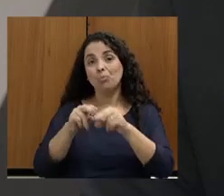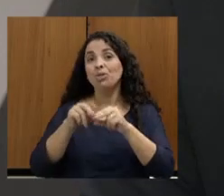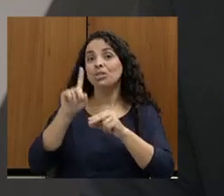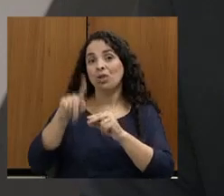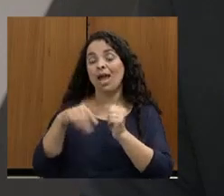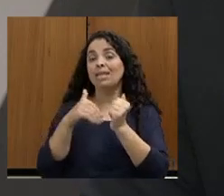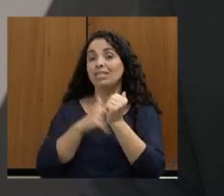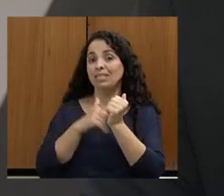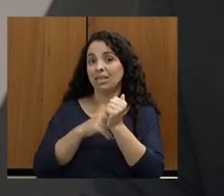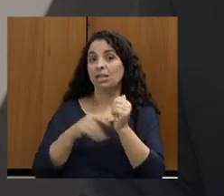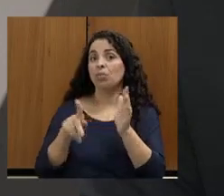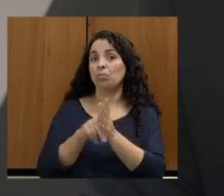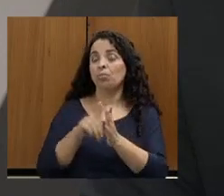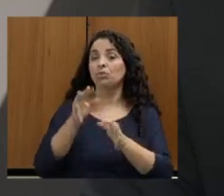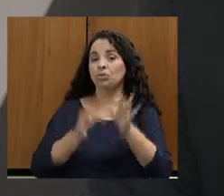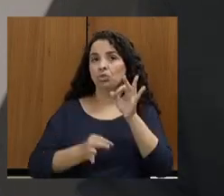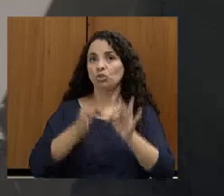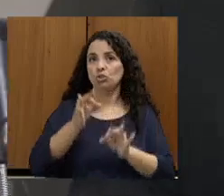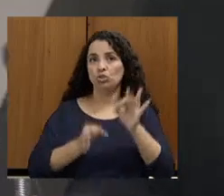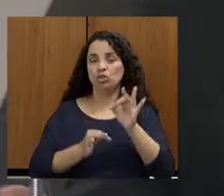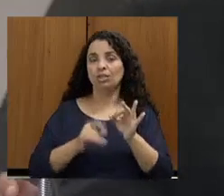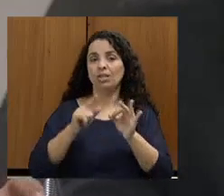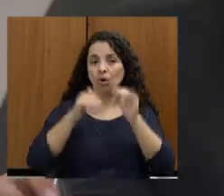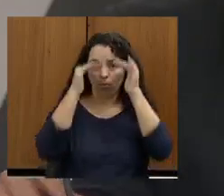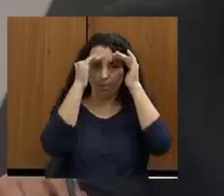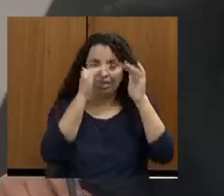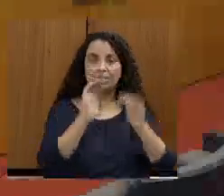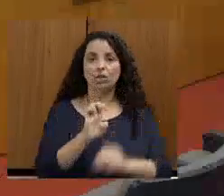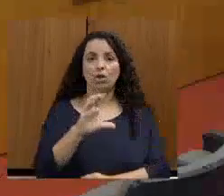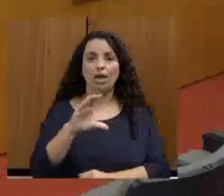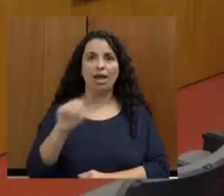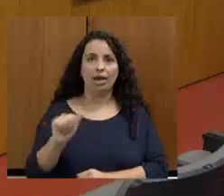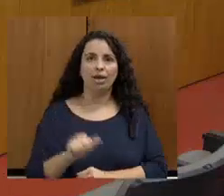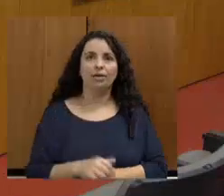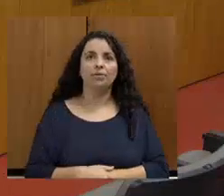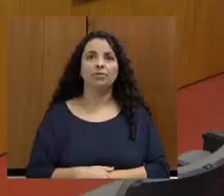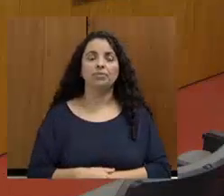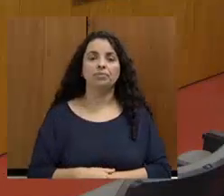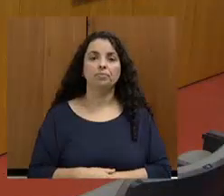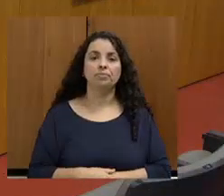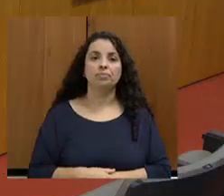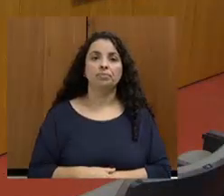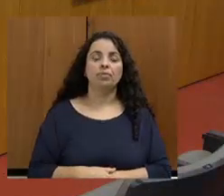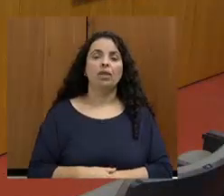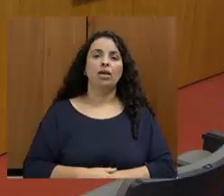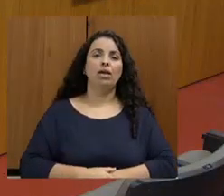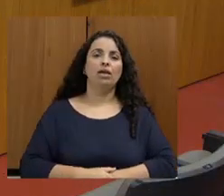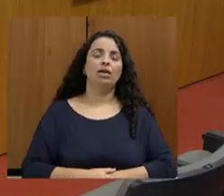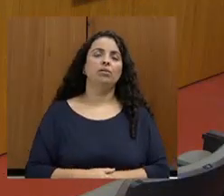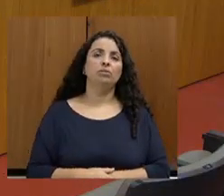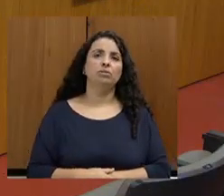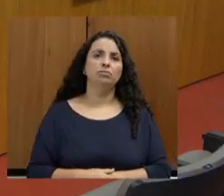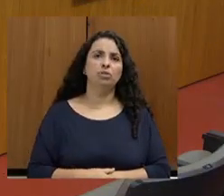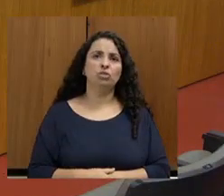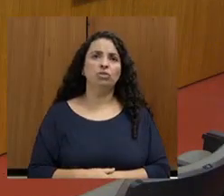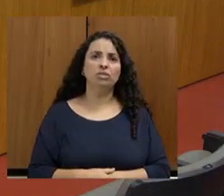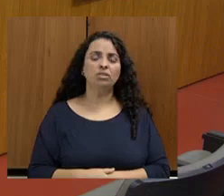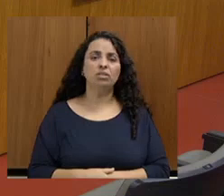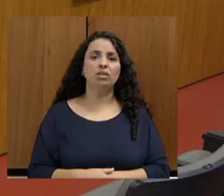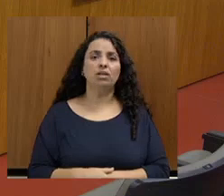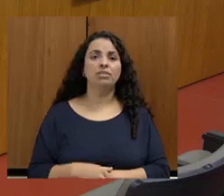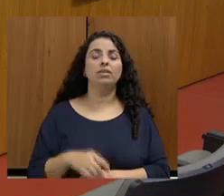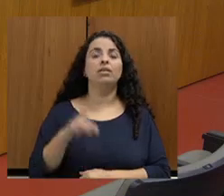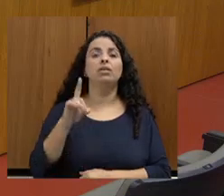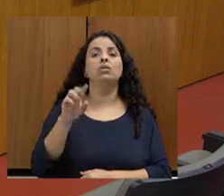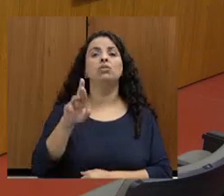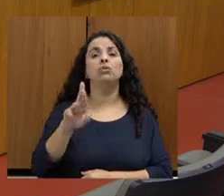conforme o ECA prevê. Ok. Então, agora, com sua fala, já pode marcar para mim, favor, o doutor